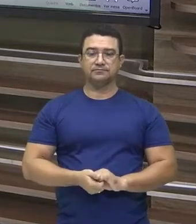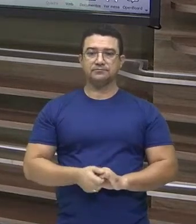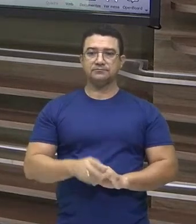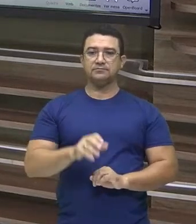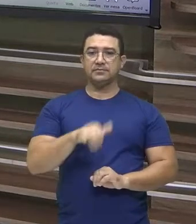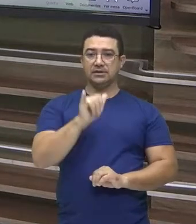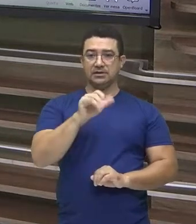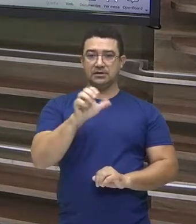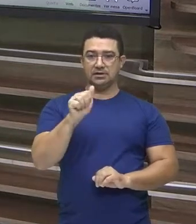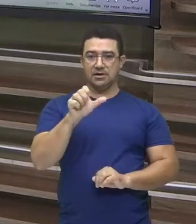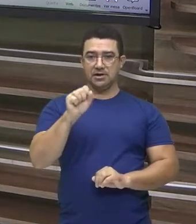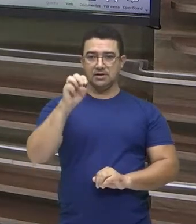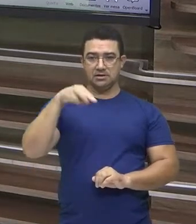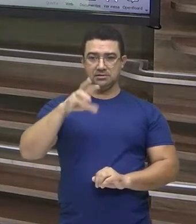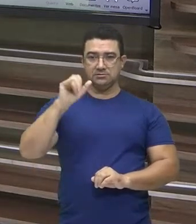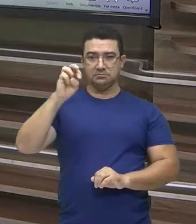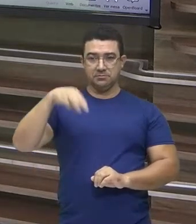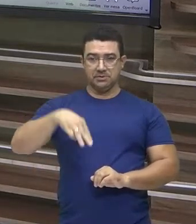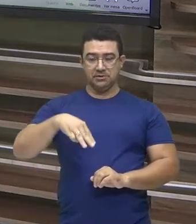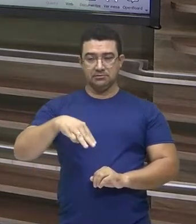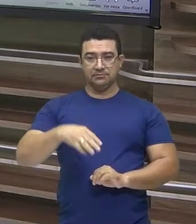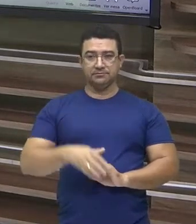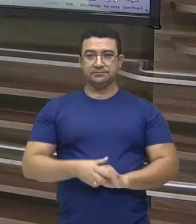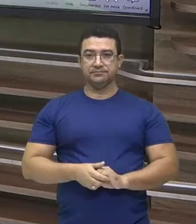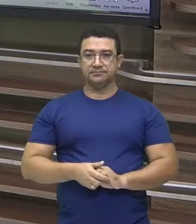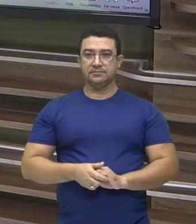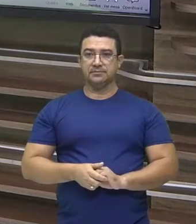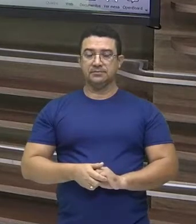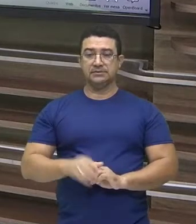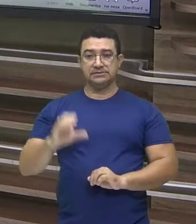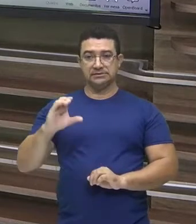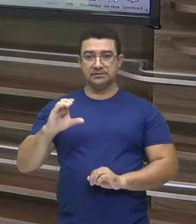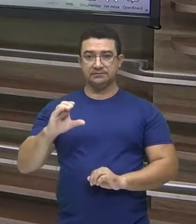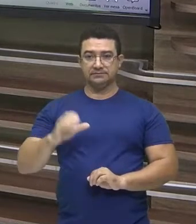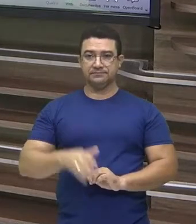Yasmin também está enviando para a gente que a questão correta é a letra C.